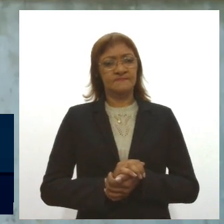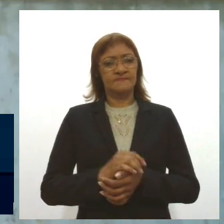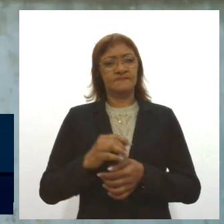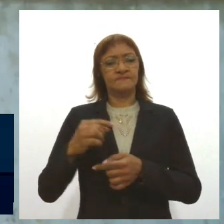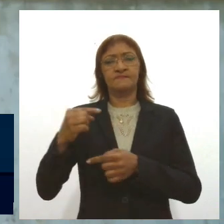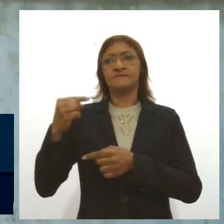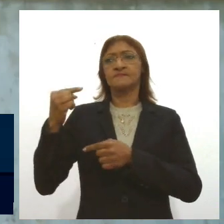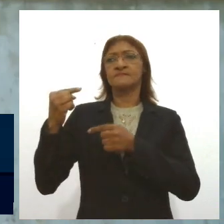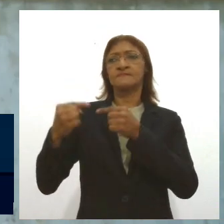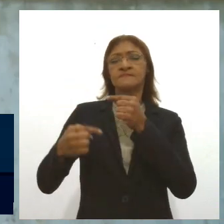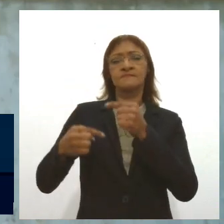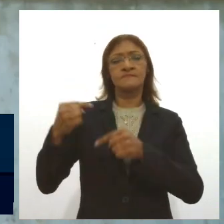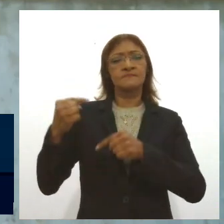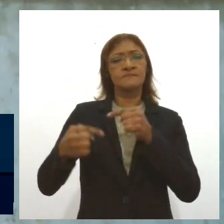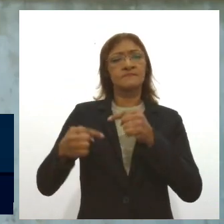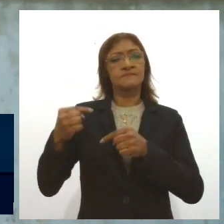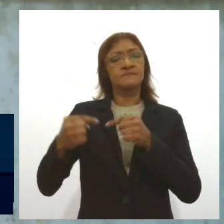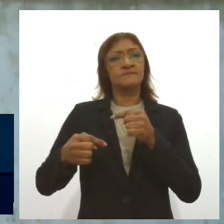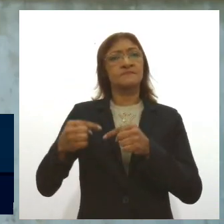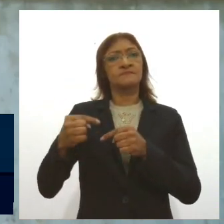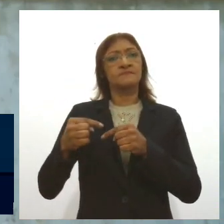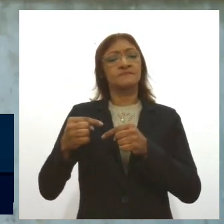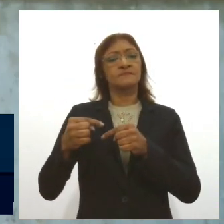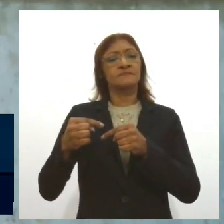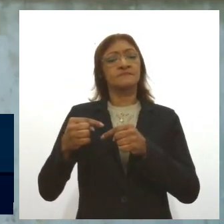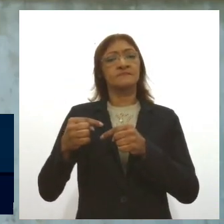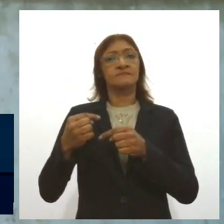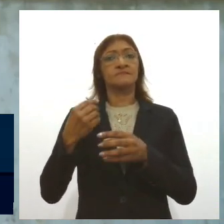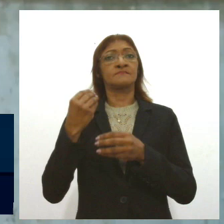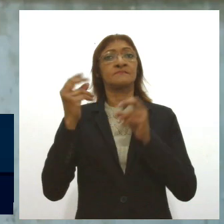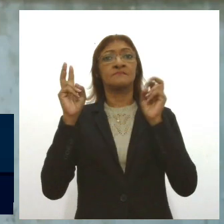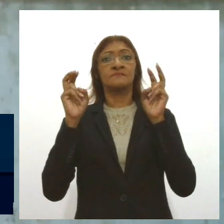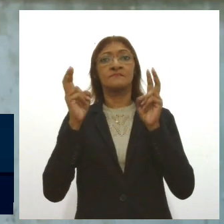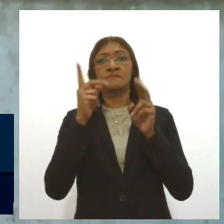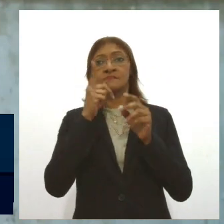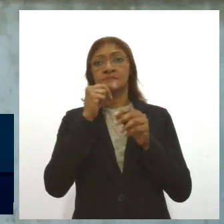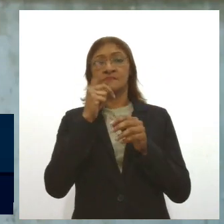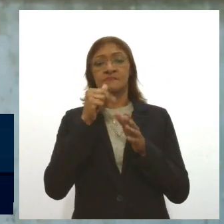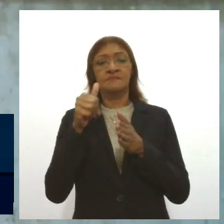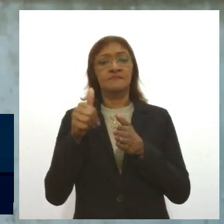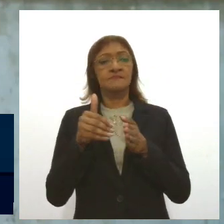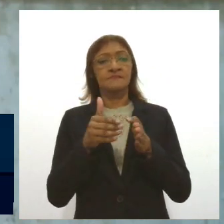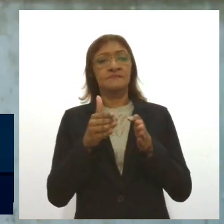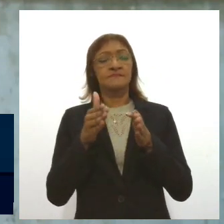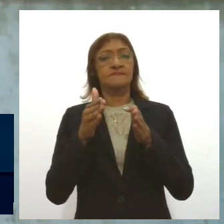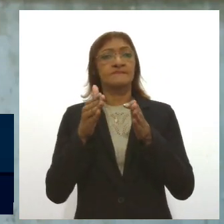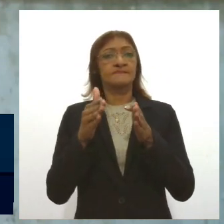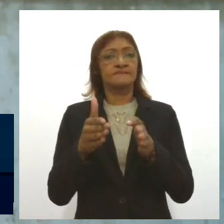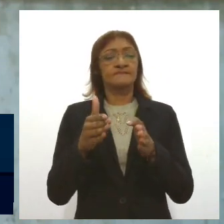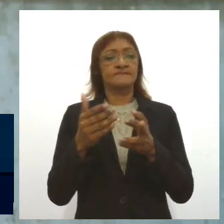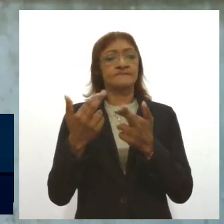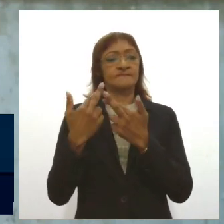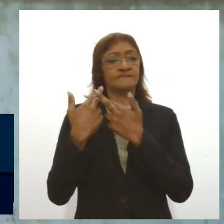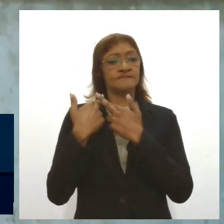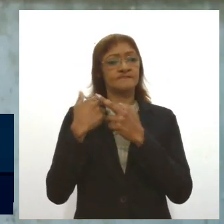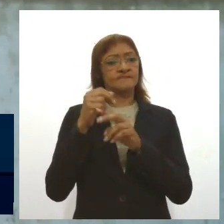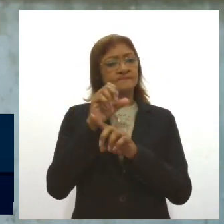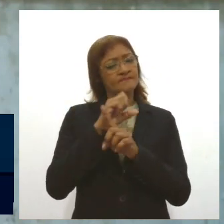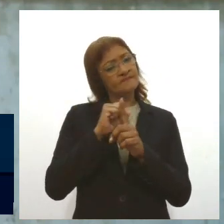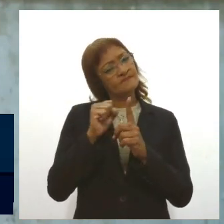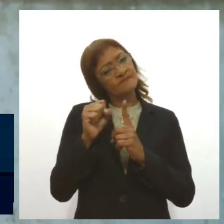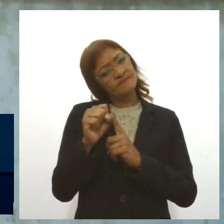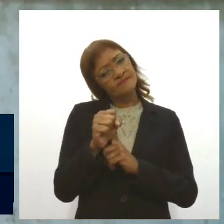debatendo a gestão participativa das águas e responsabilidade social em relação à